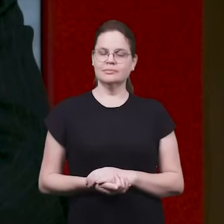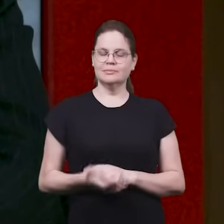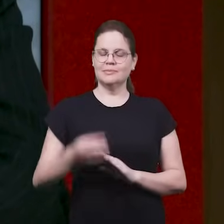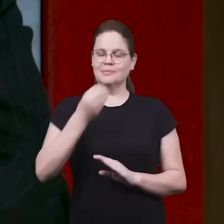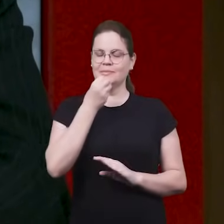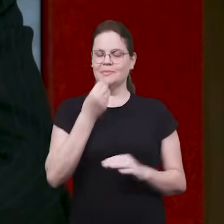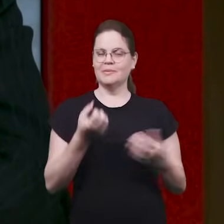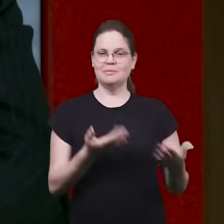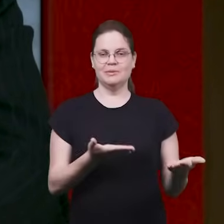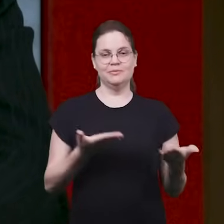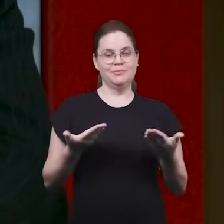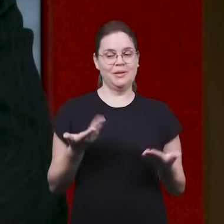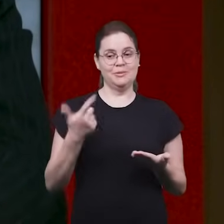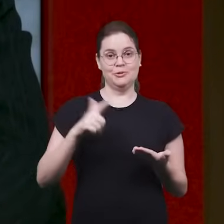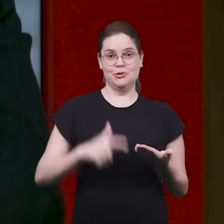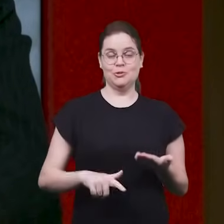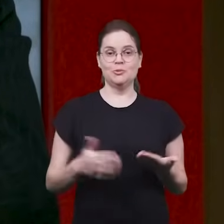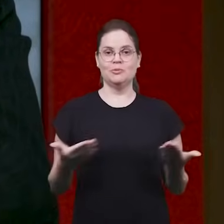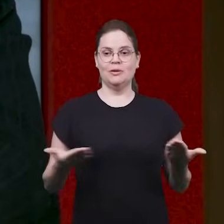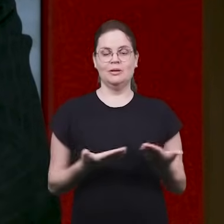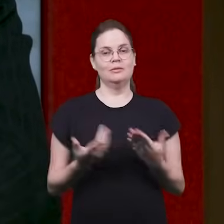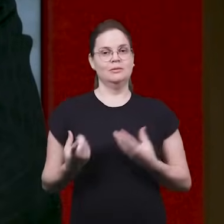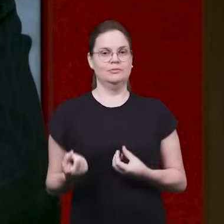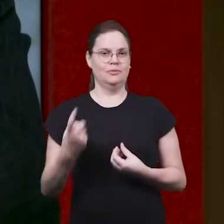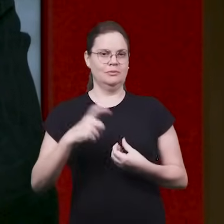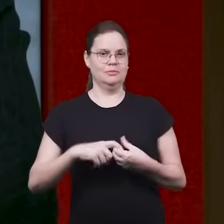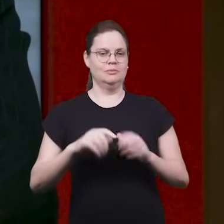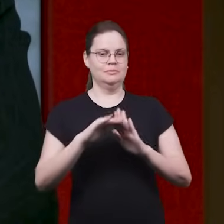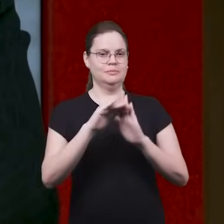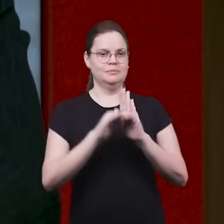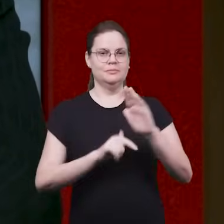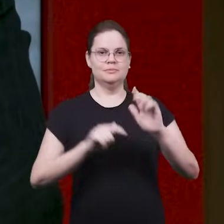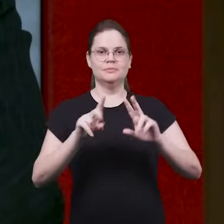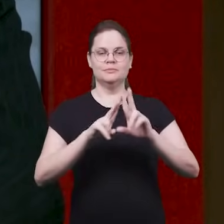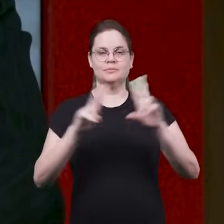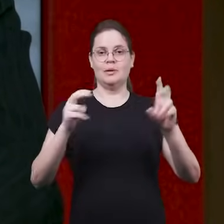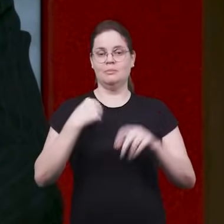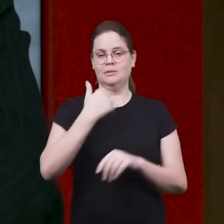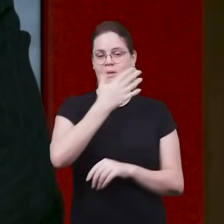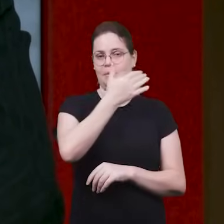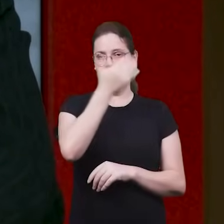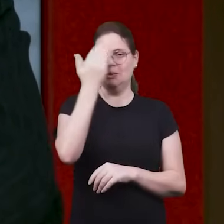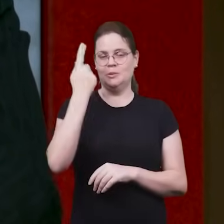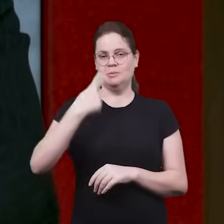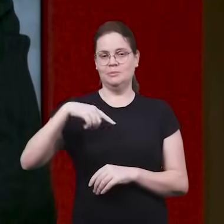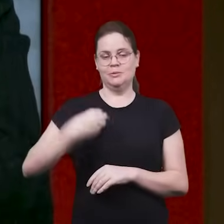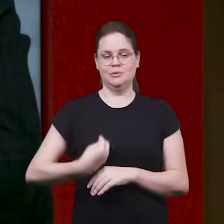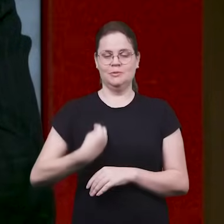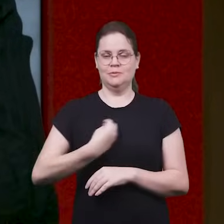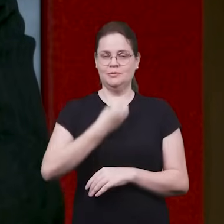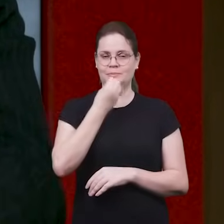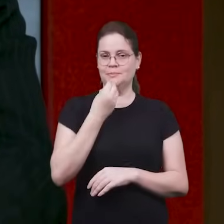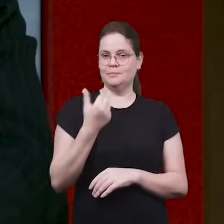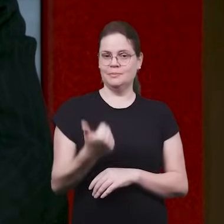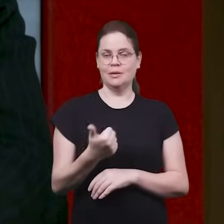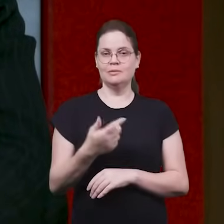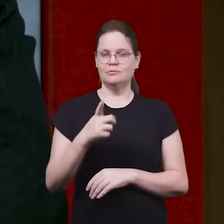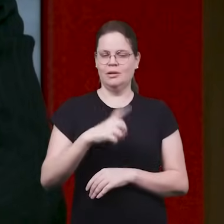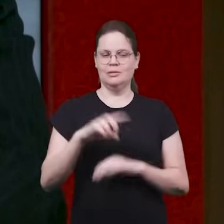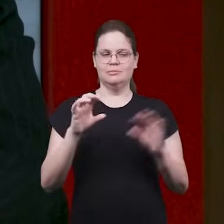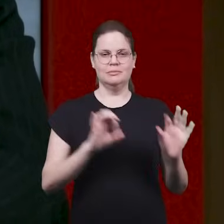Sejam todos bem-vindos mais uma vez. Estamos de volta com o programa Sabedoria para Viver Bem, que você já tem